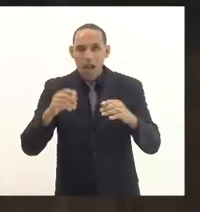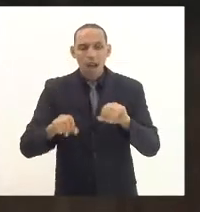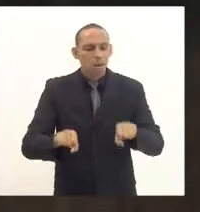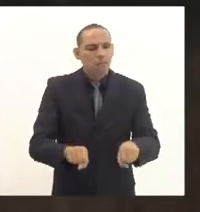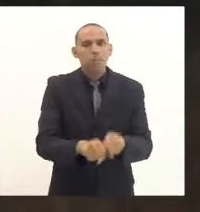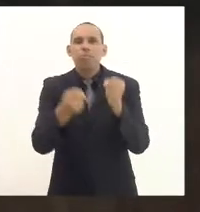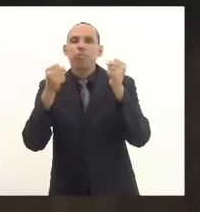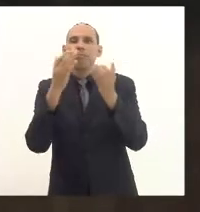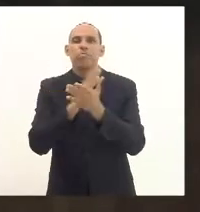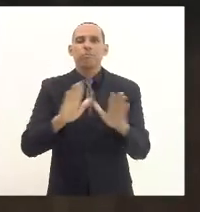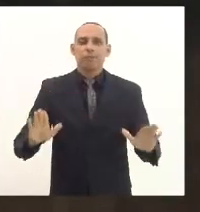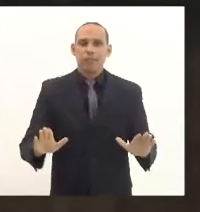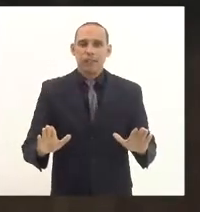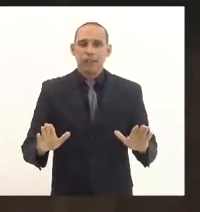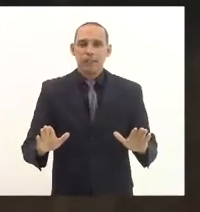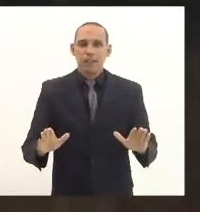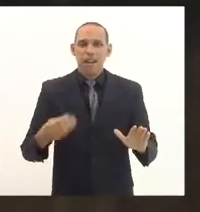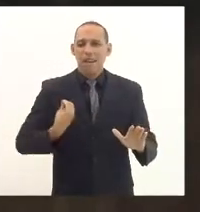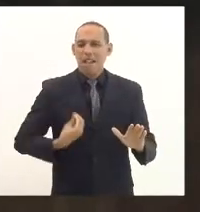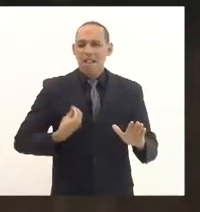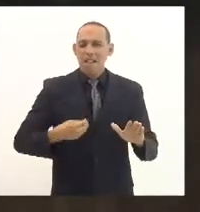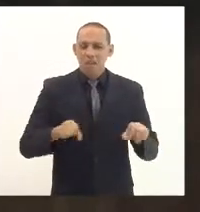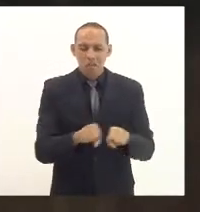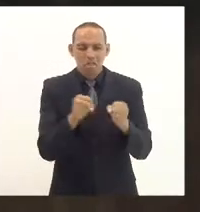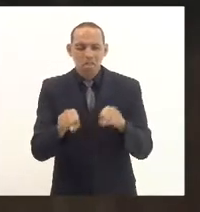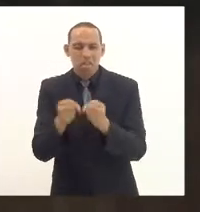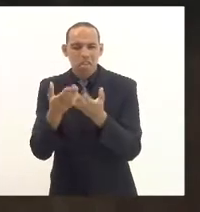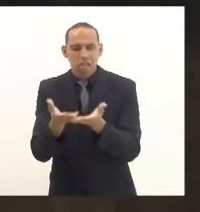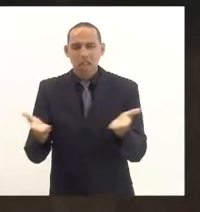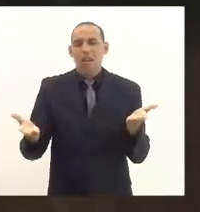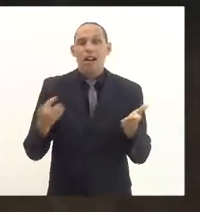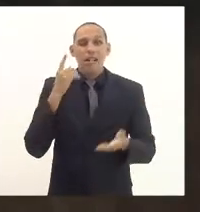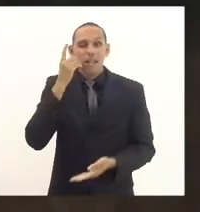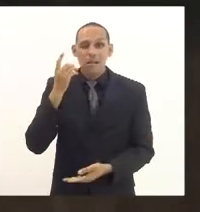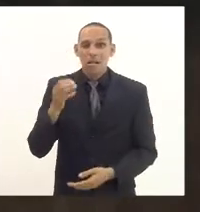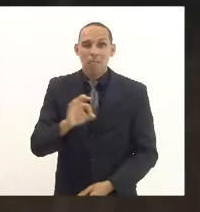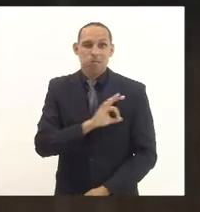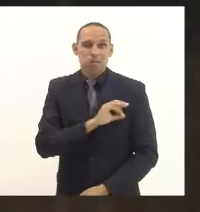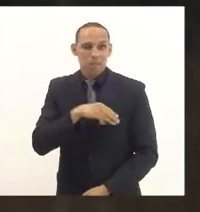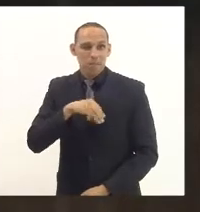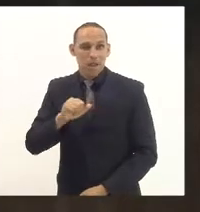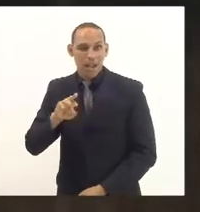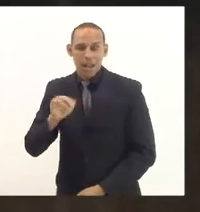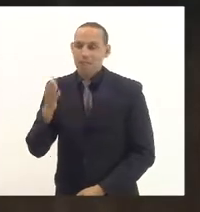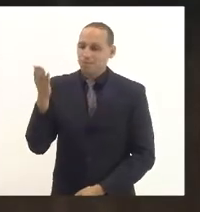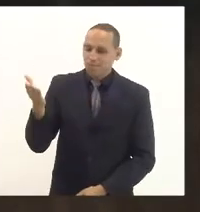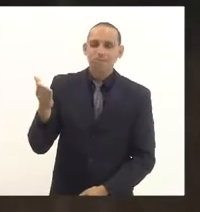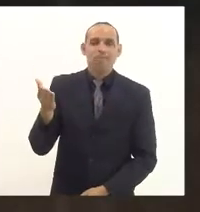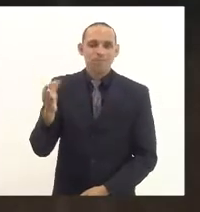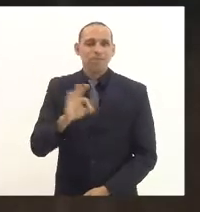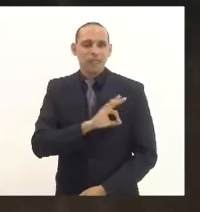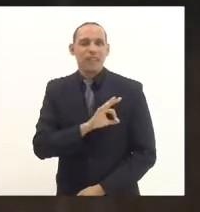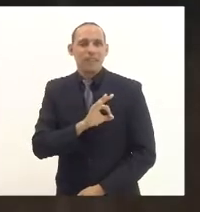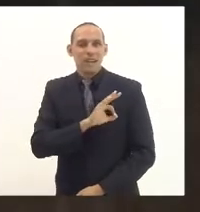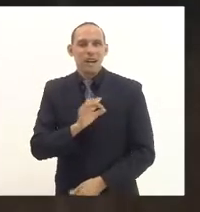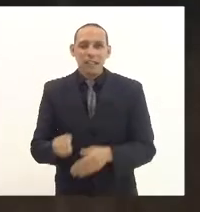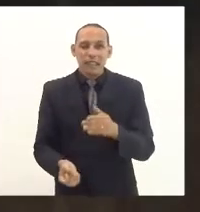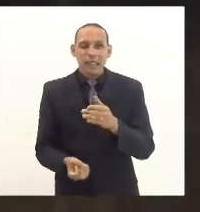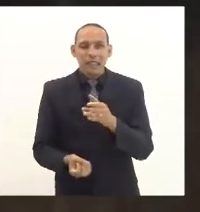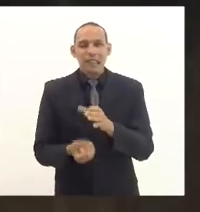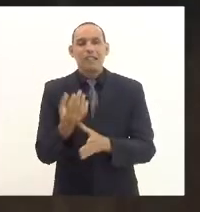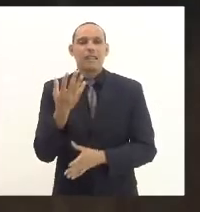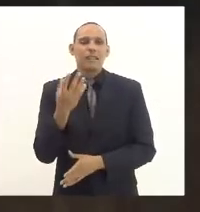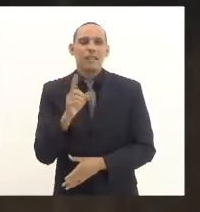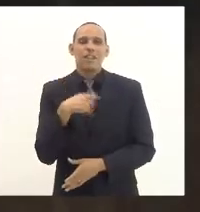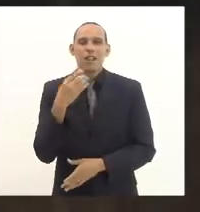vem destruindo as suas vidas. A deputada Marta Rocha foi delegada de polícia, criadora das